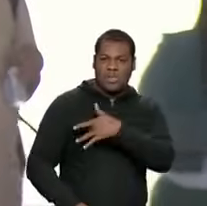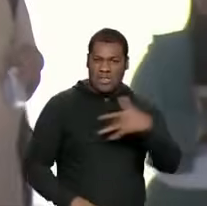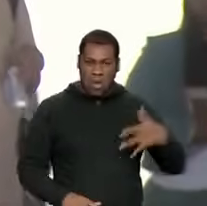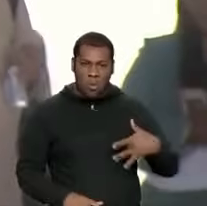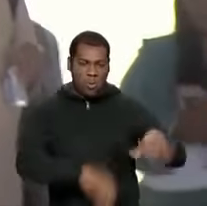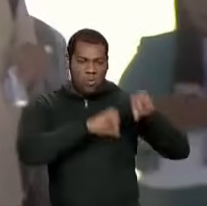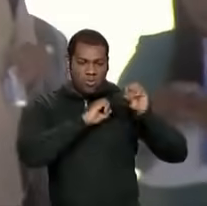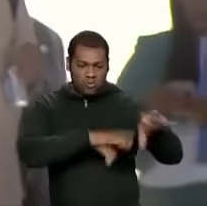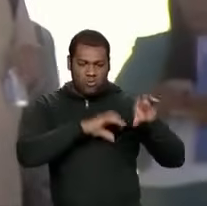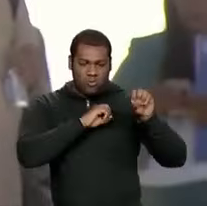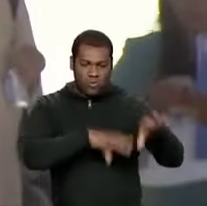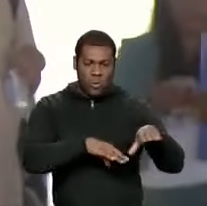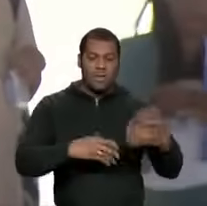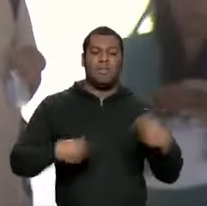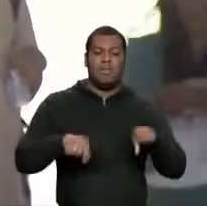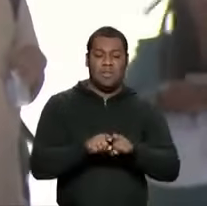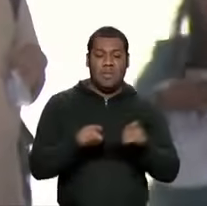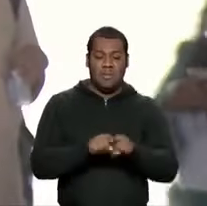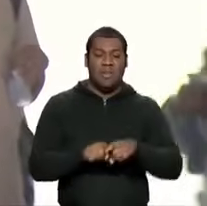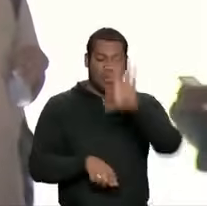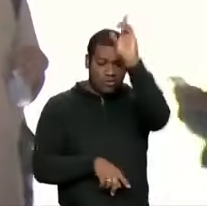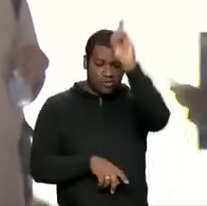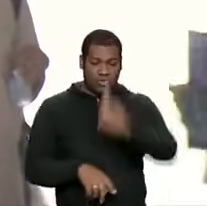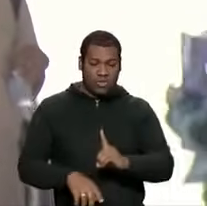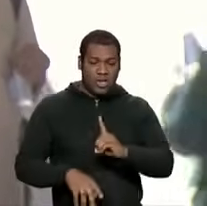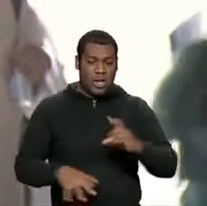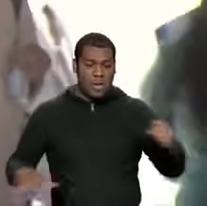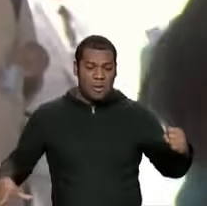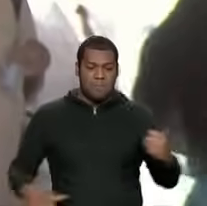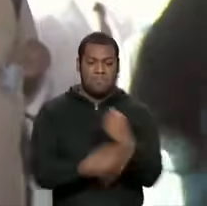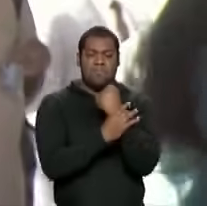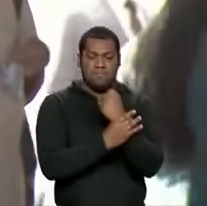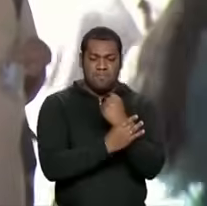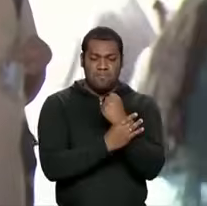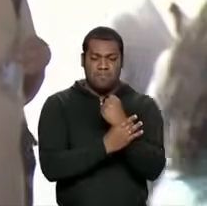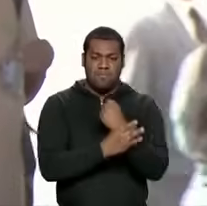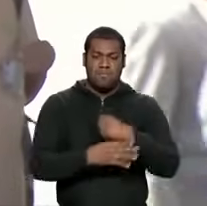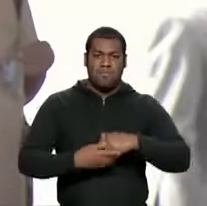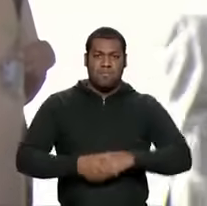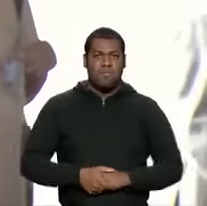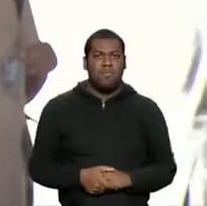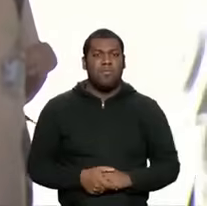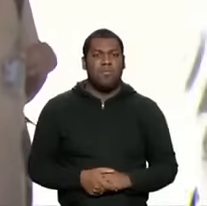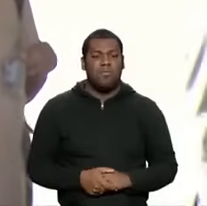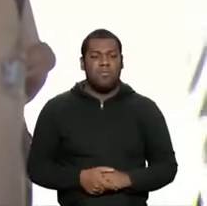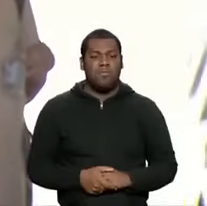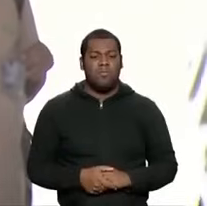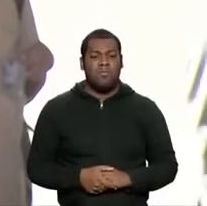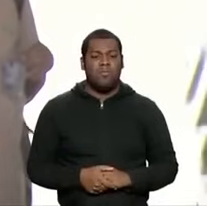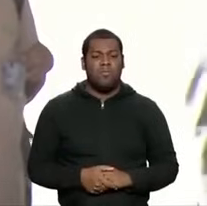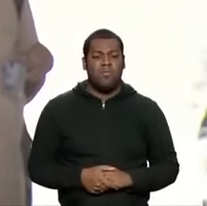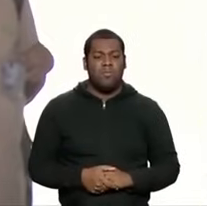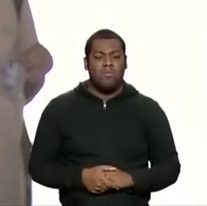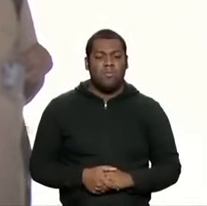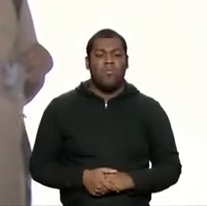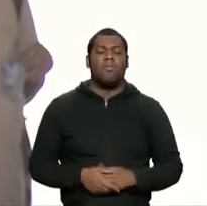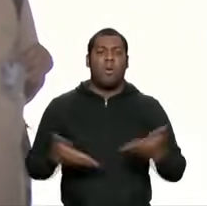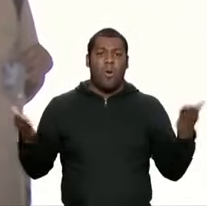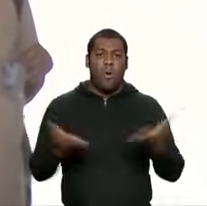educação pela garantia dos direitos à terra aos territórios maritórios nós estamos aqui